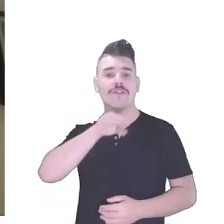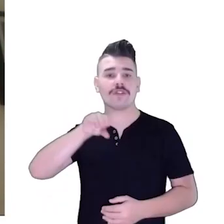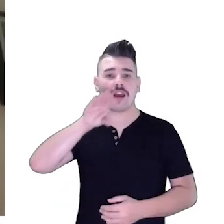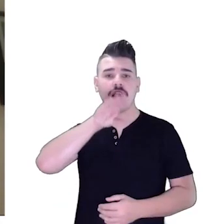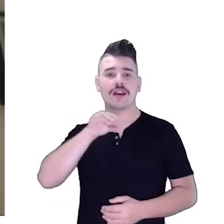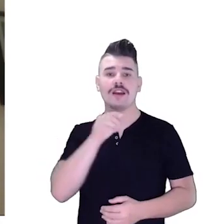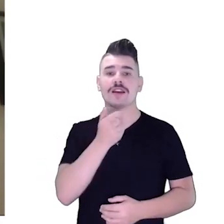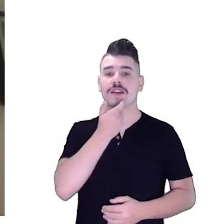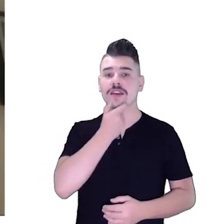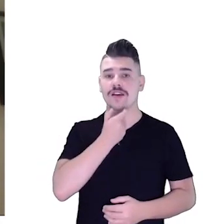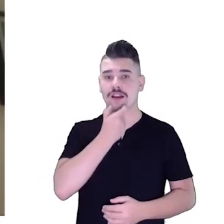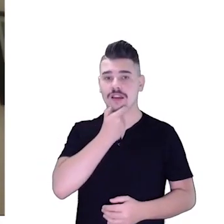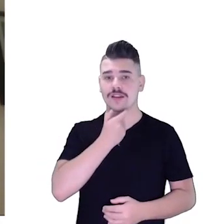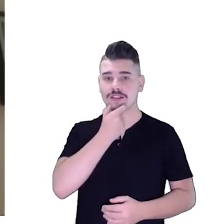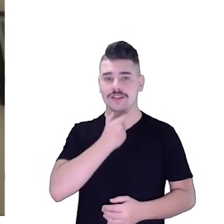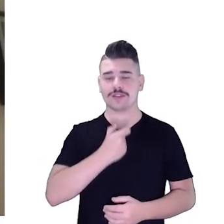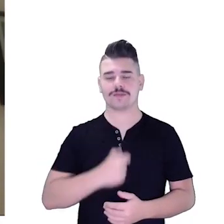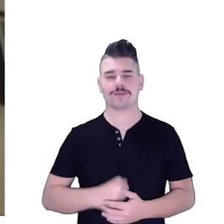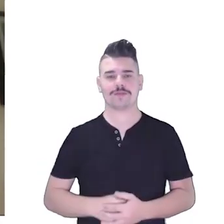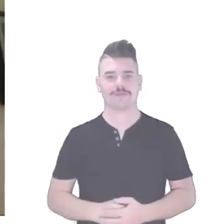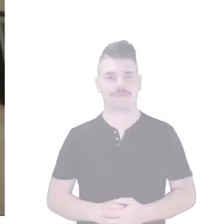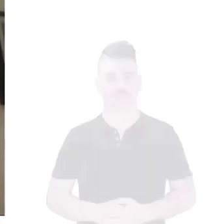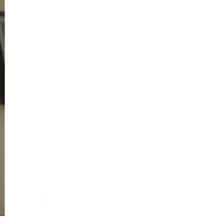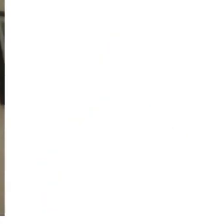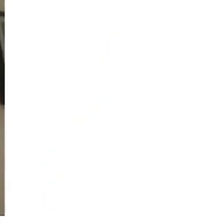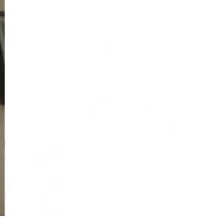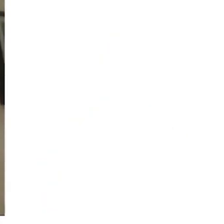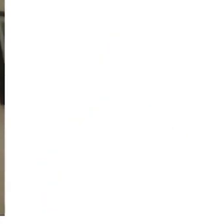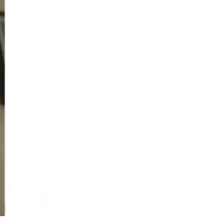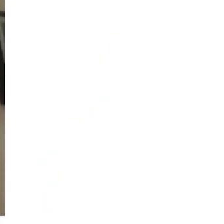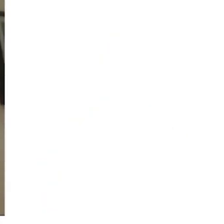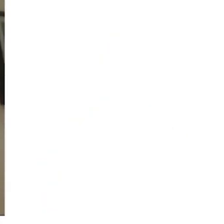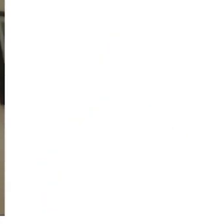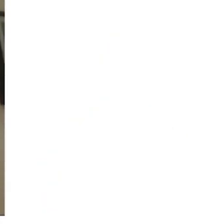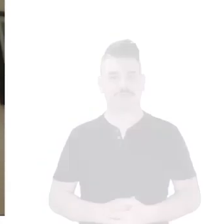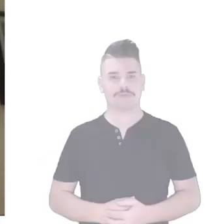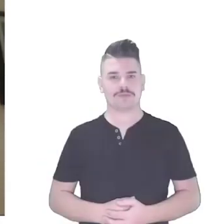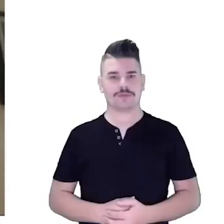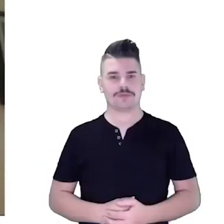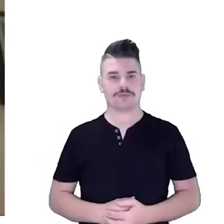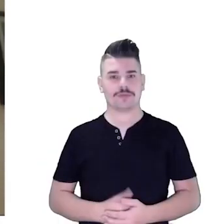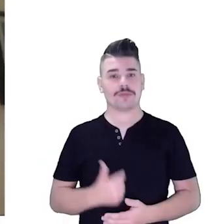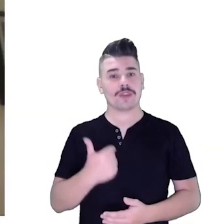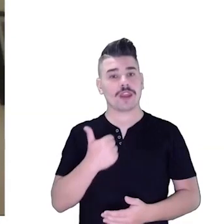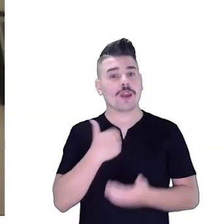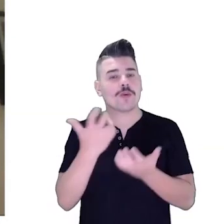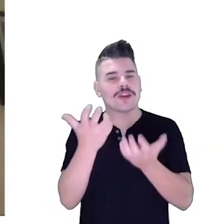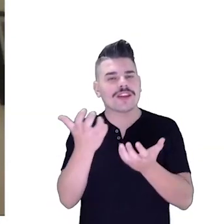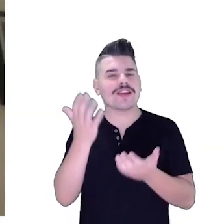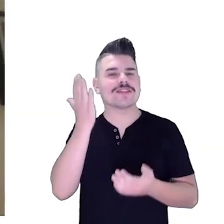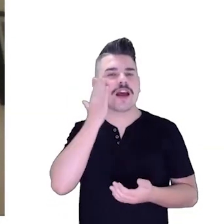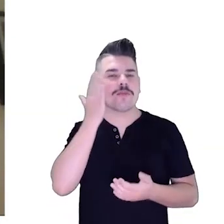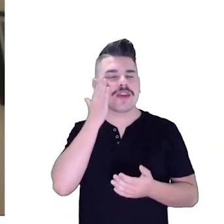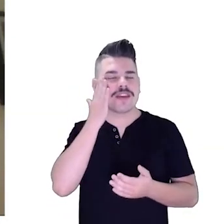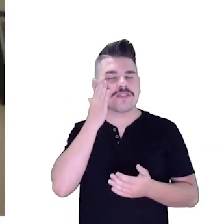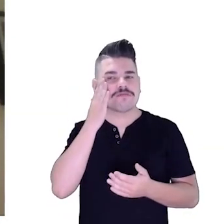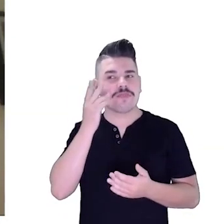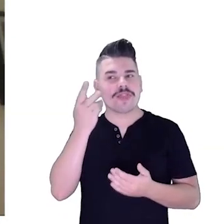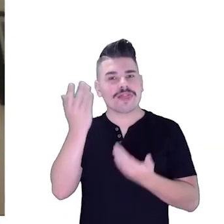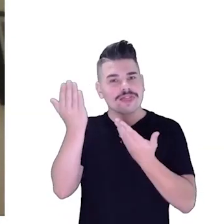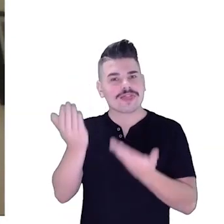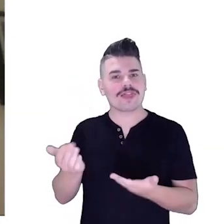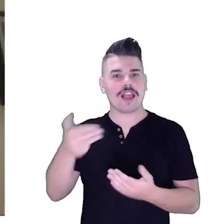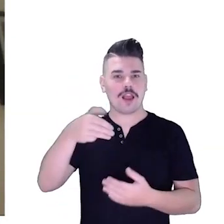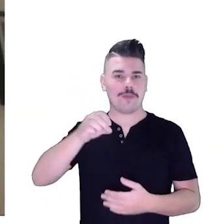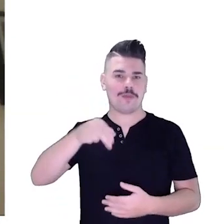just presenting a little bit of your curriculum. Tá bom, yes. Entendeu. E eu queria ouvir mais da própria